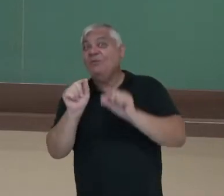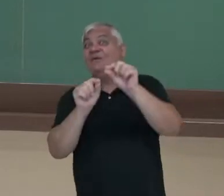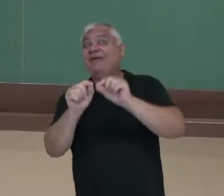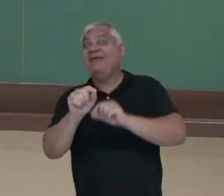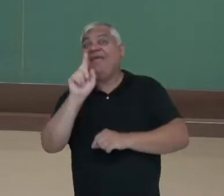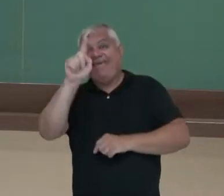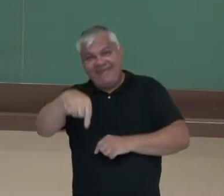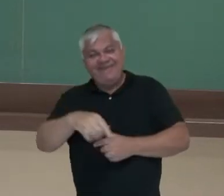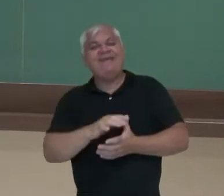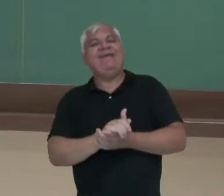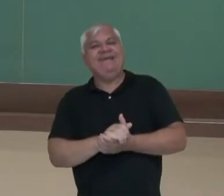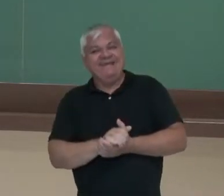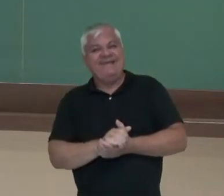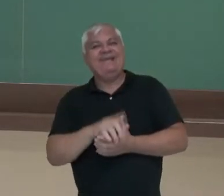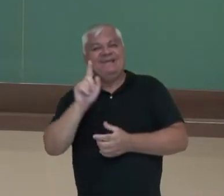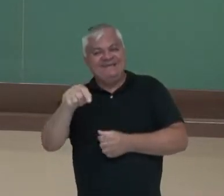mesmo!